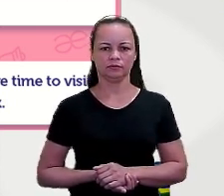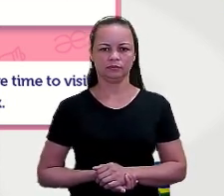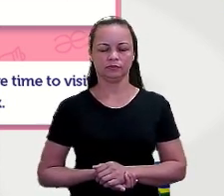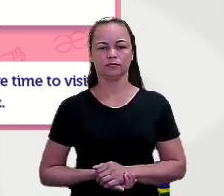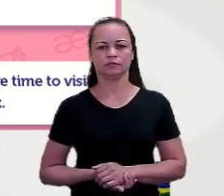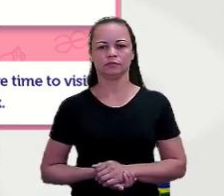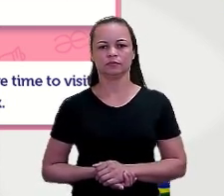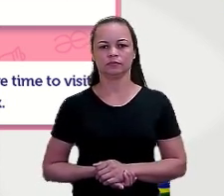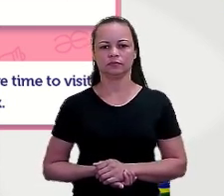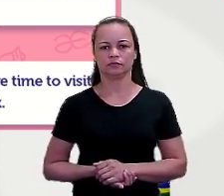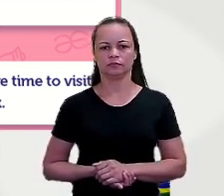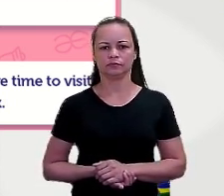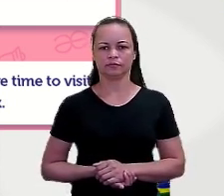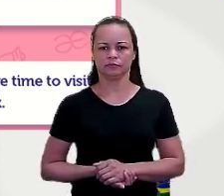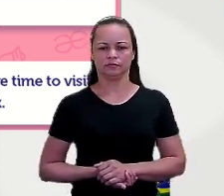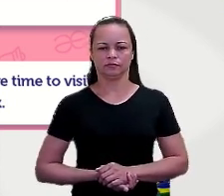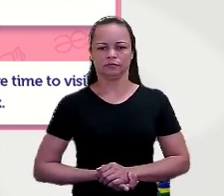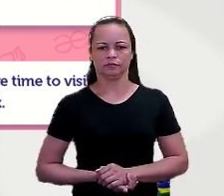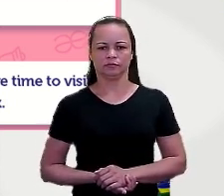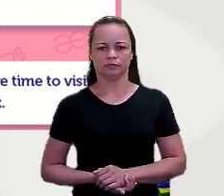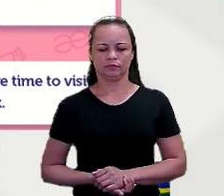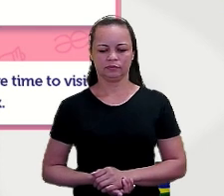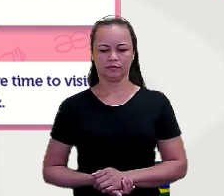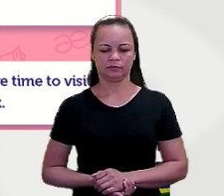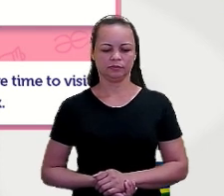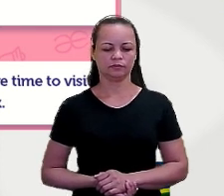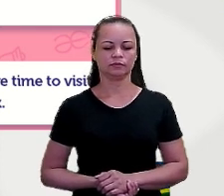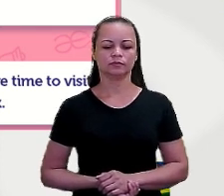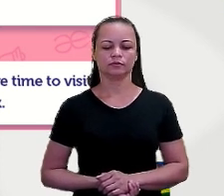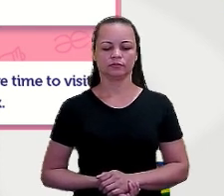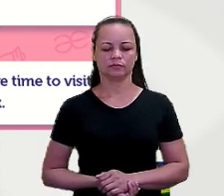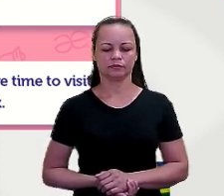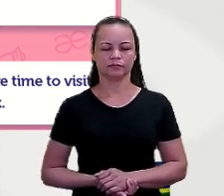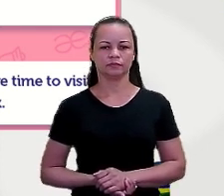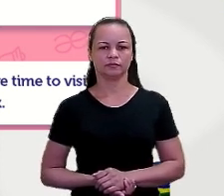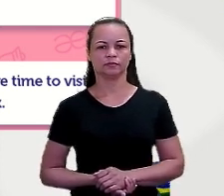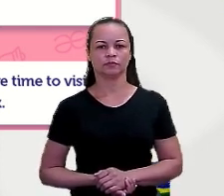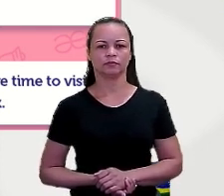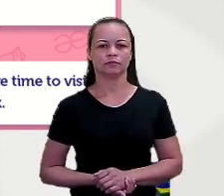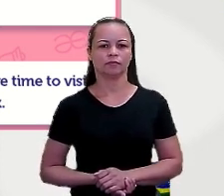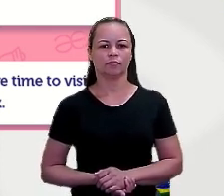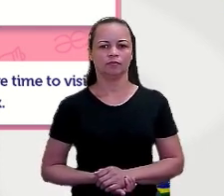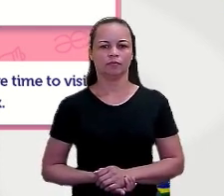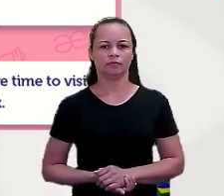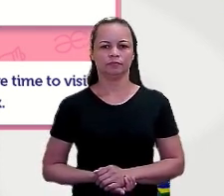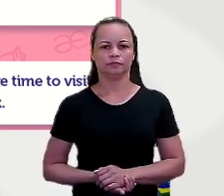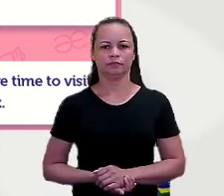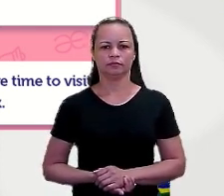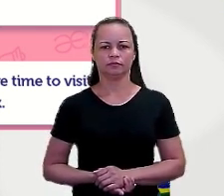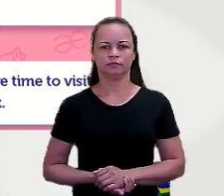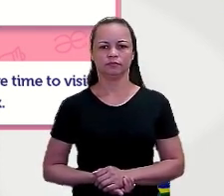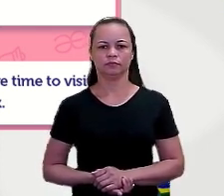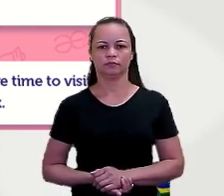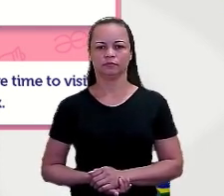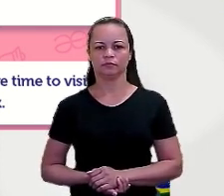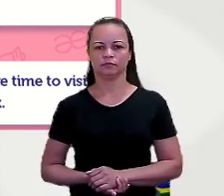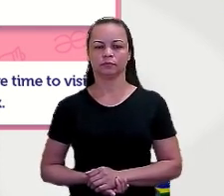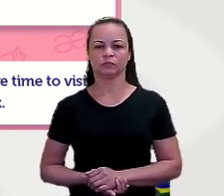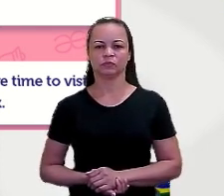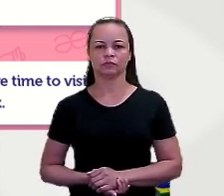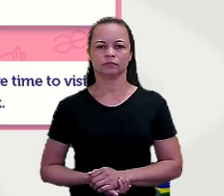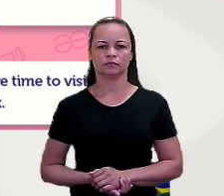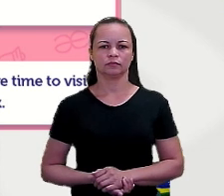We visited Central Park and walked around it. We saw 2 Broadway musicals, Phantom of the Opera